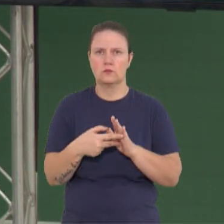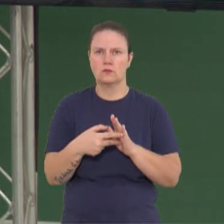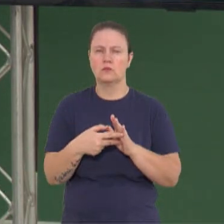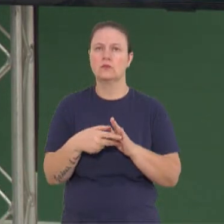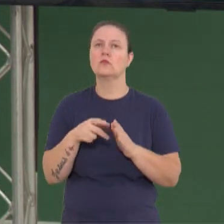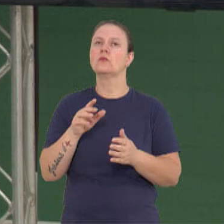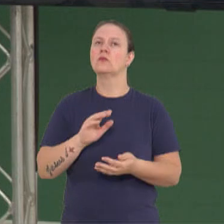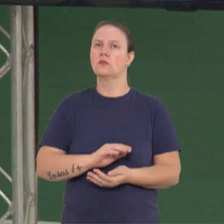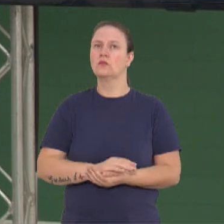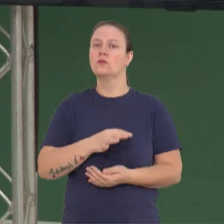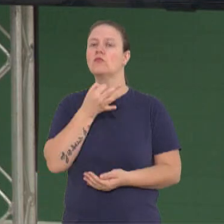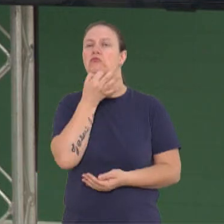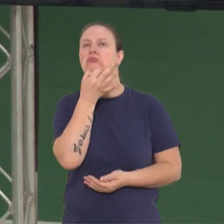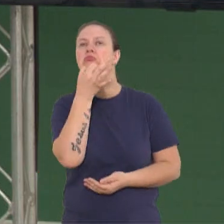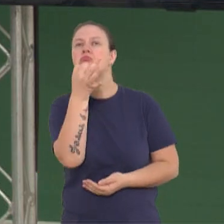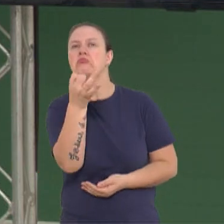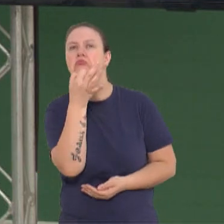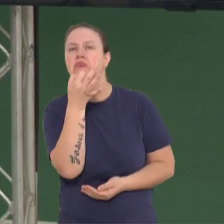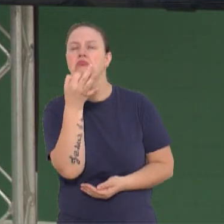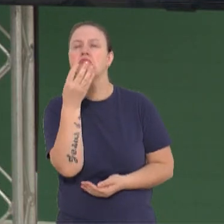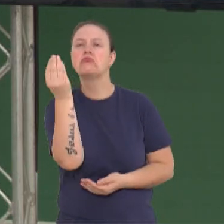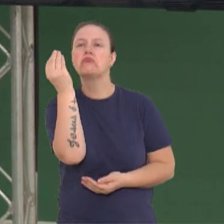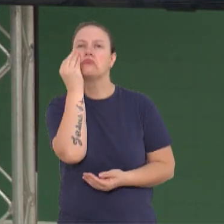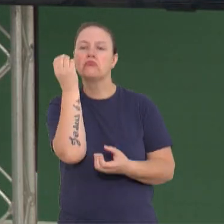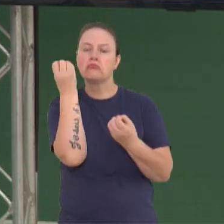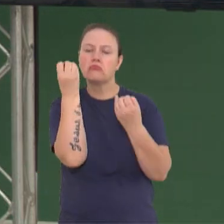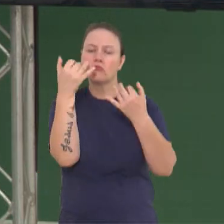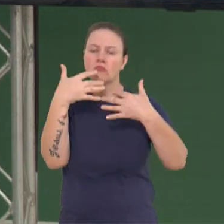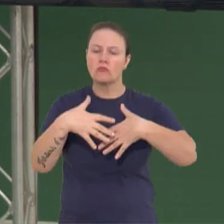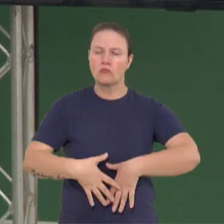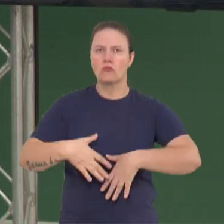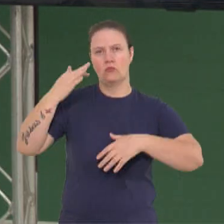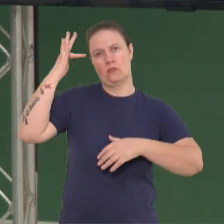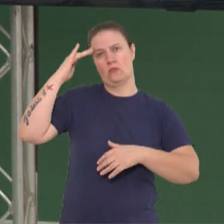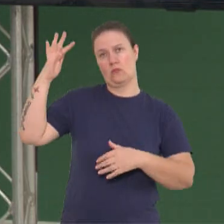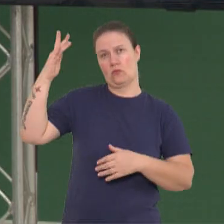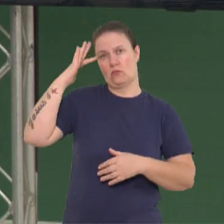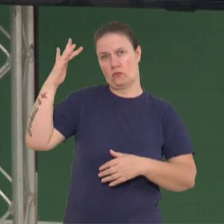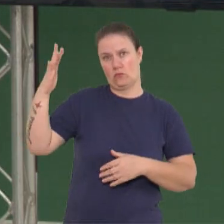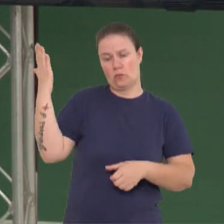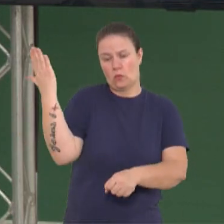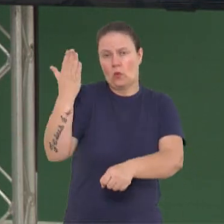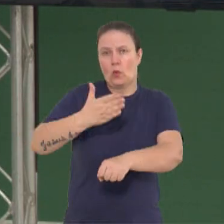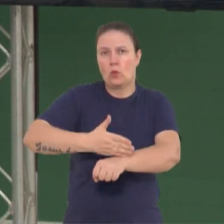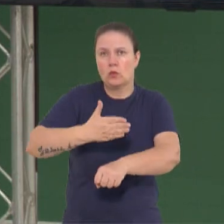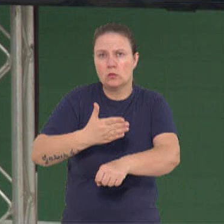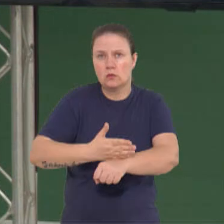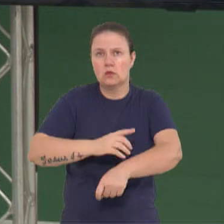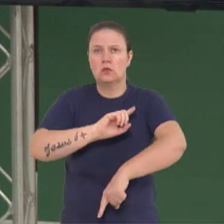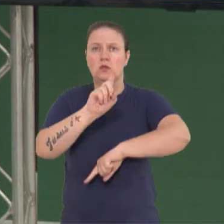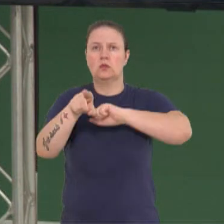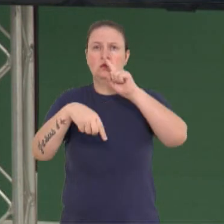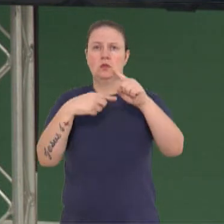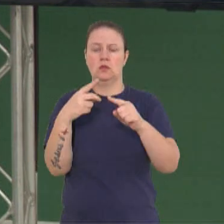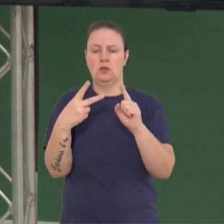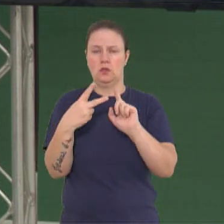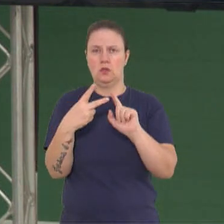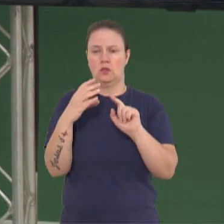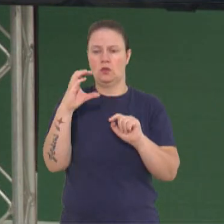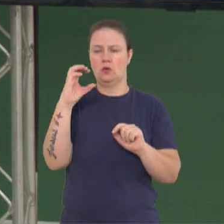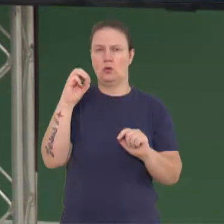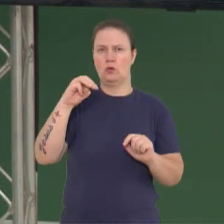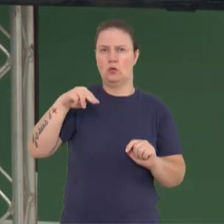É a opinião, a explicação de filósofos modernos e contemporâneos. Então, crítica